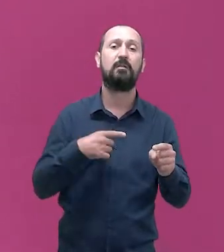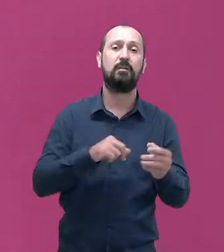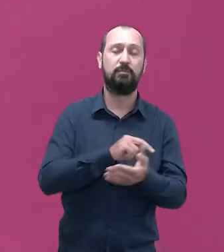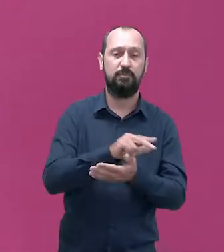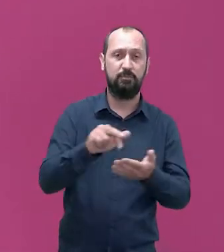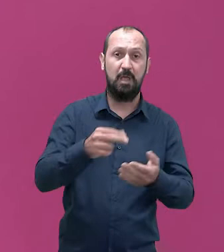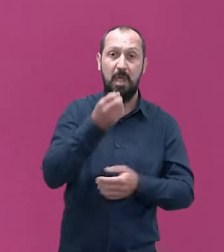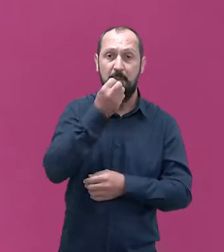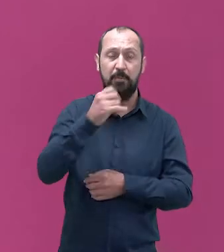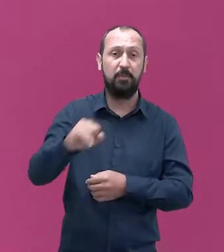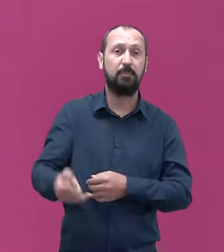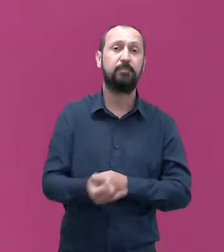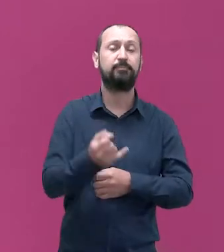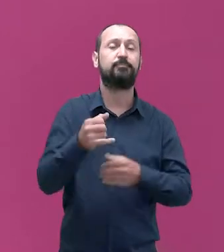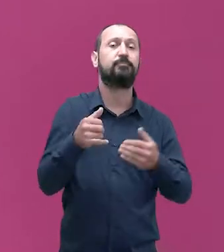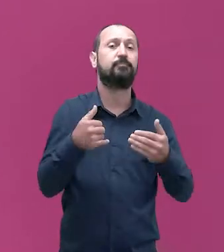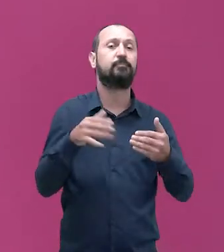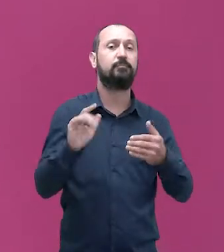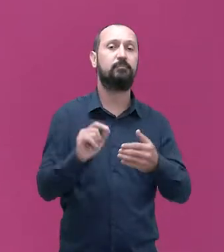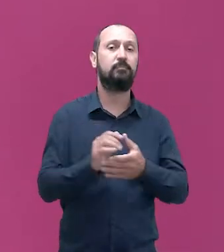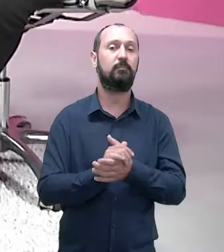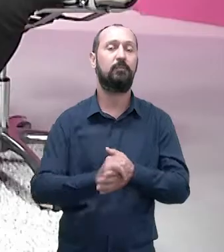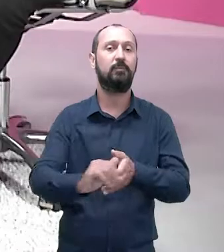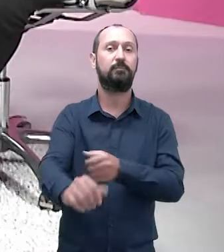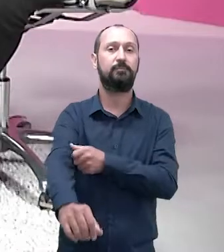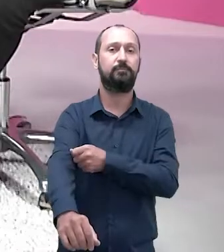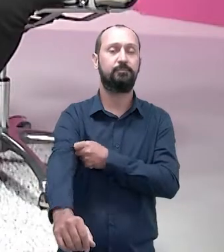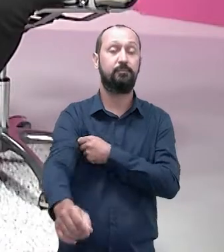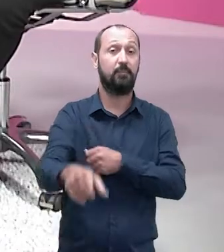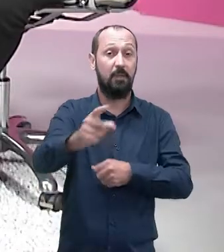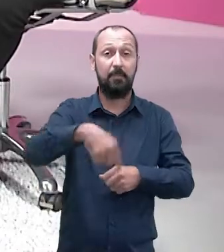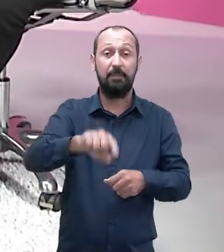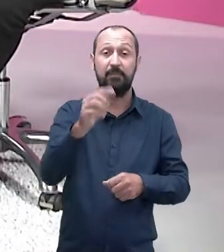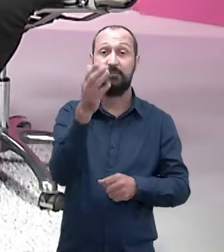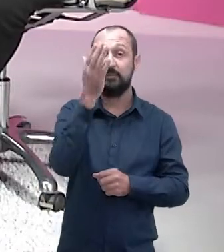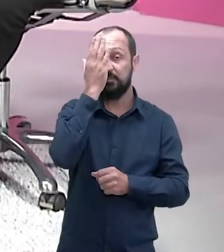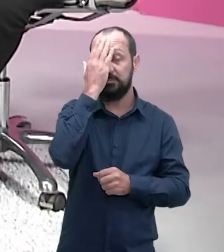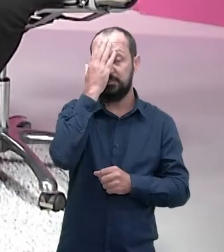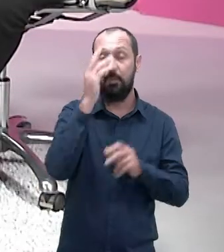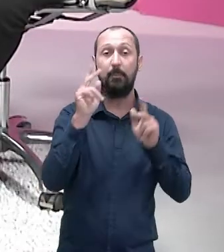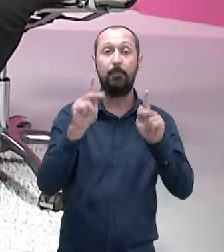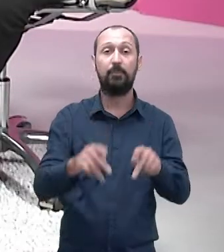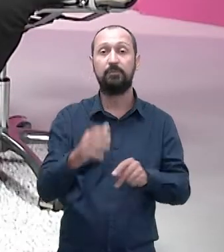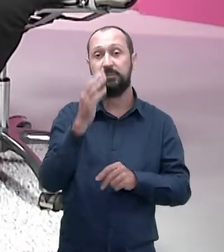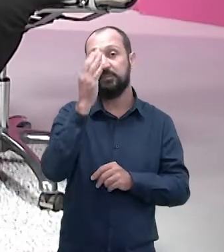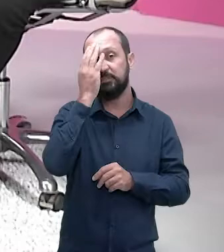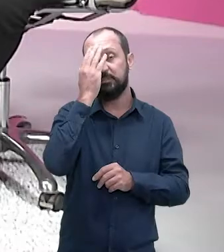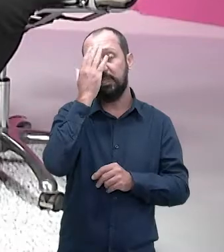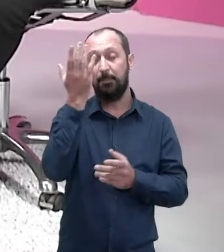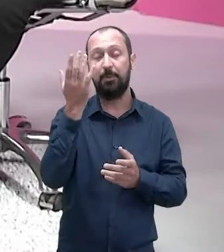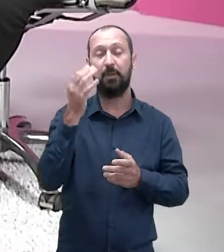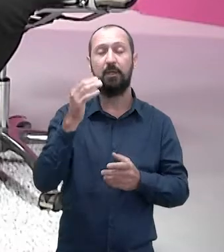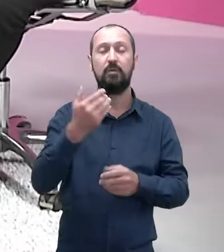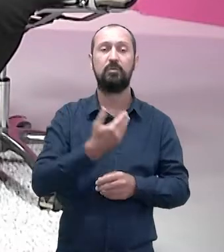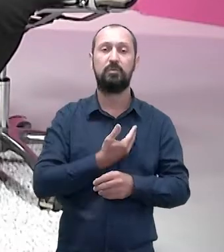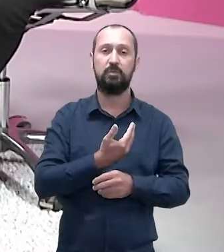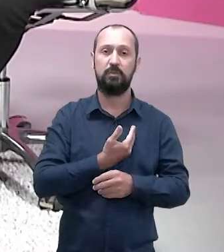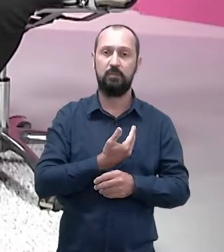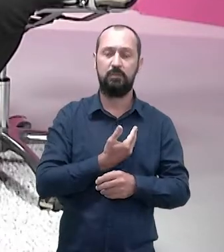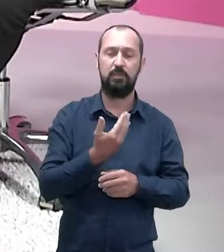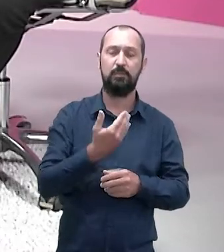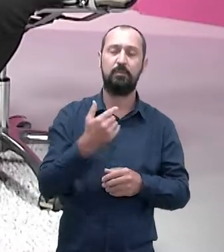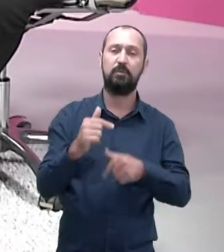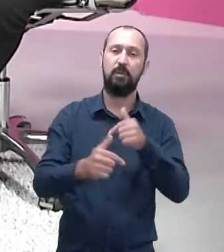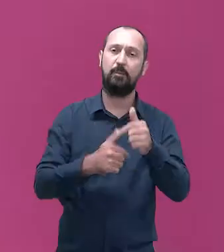tem N vantagens, principalmente, que eu quero deixar para toda a população de Campo Grande, para os